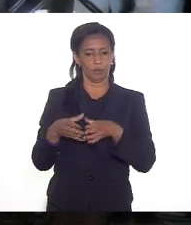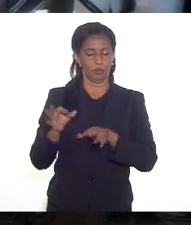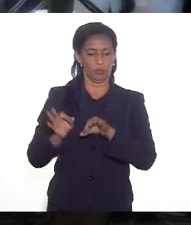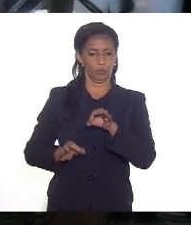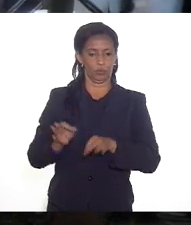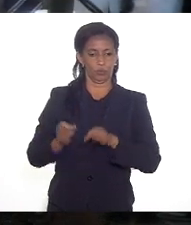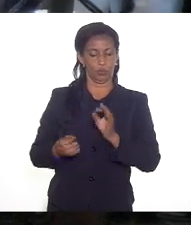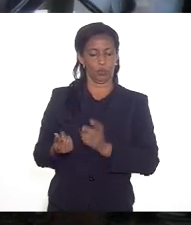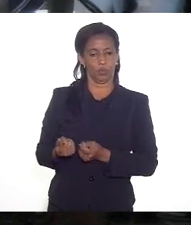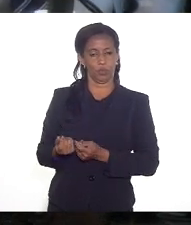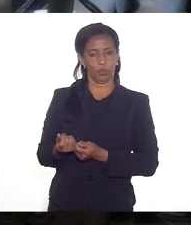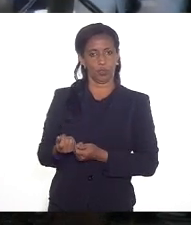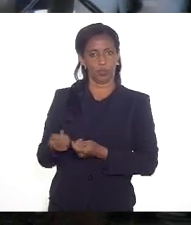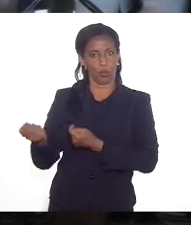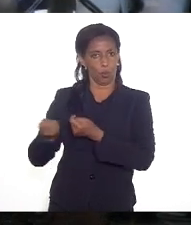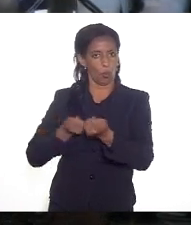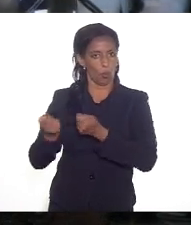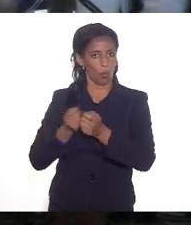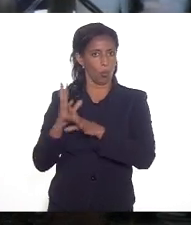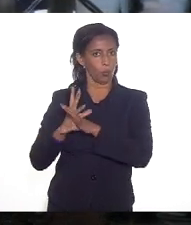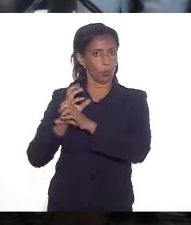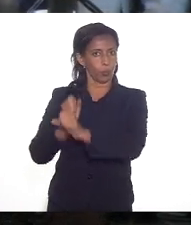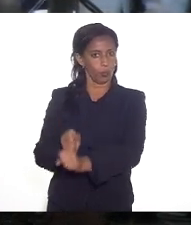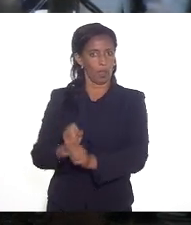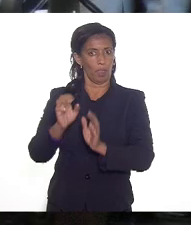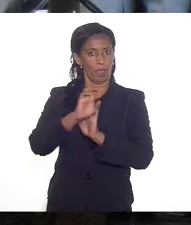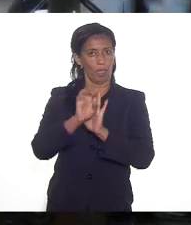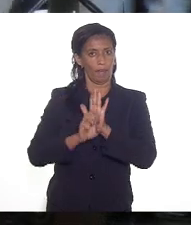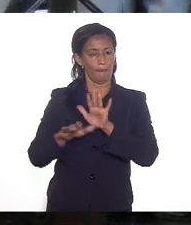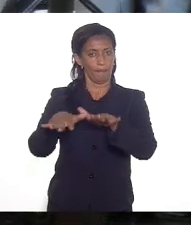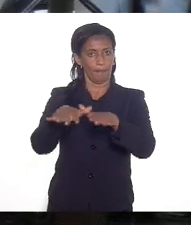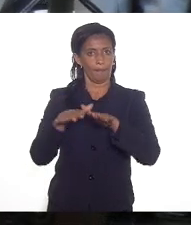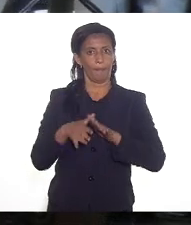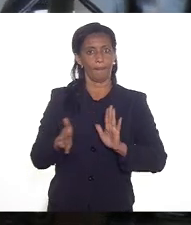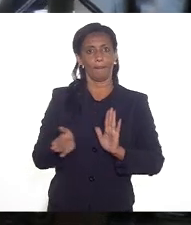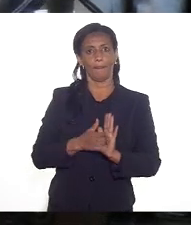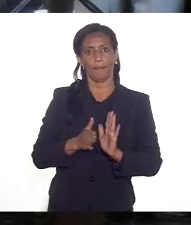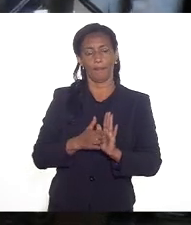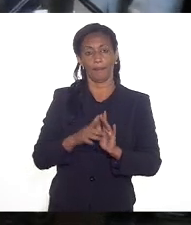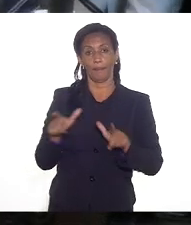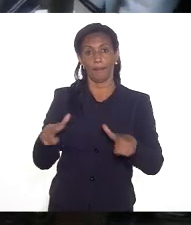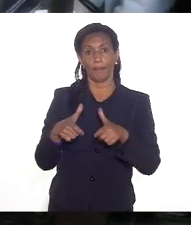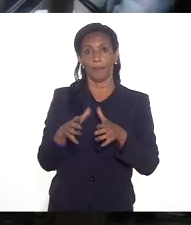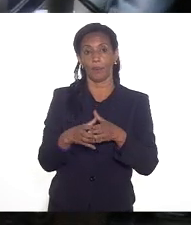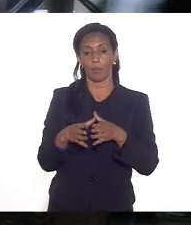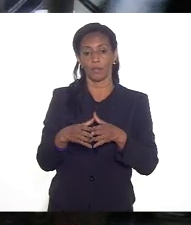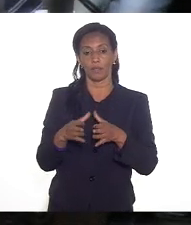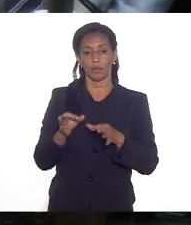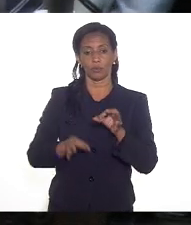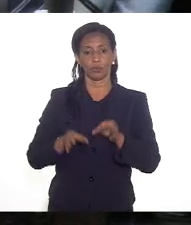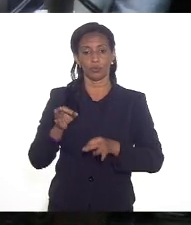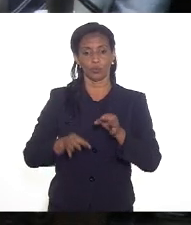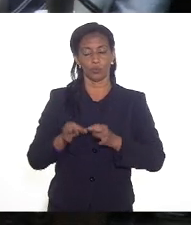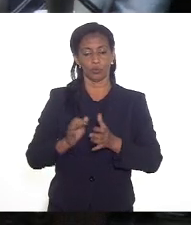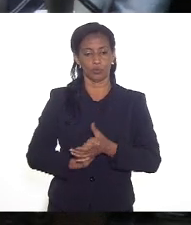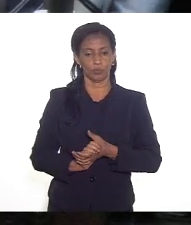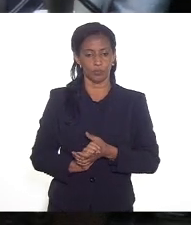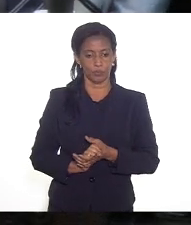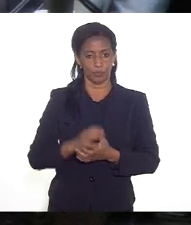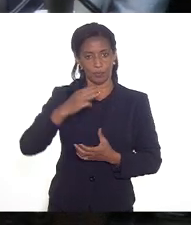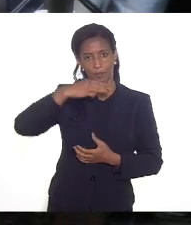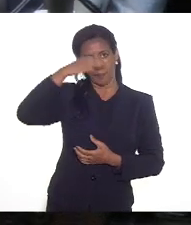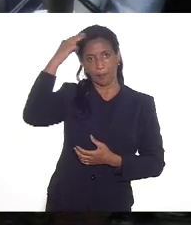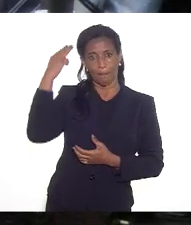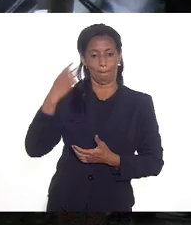de condição Justiça de economia de orçamento as emendas de plenário para emitir parecer pela comissão de quantos anos diz sobre as emendas de plenário